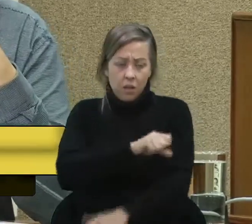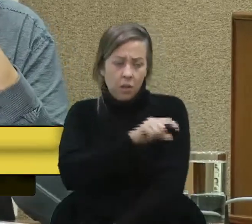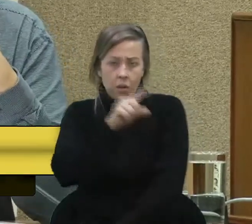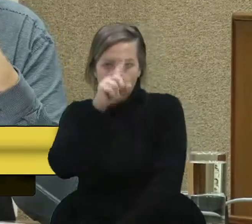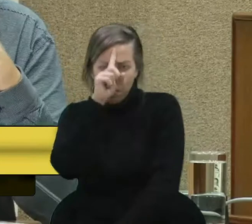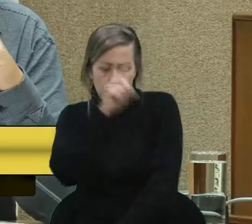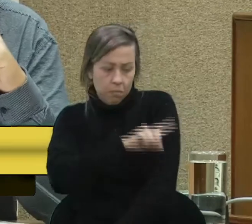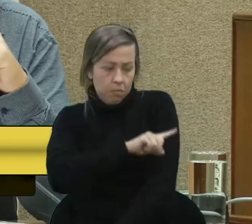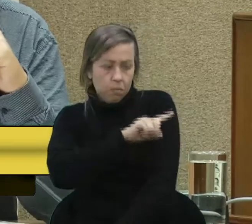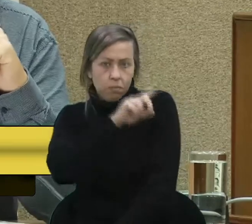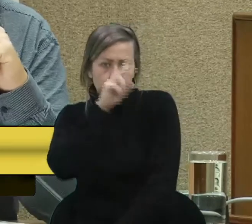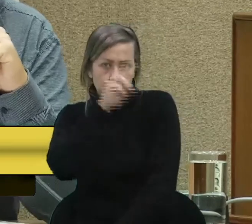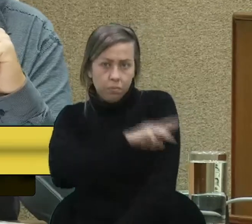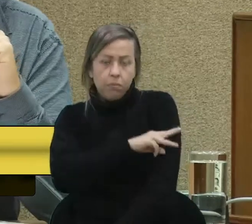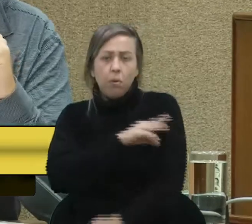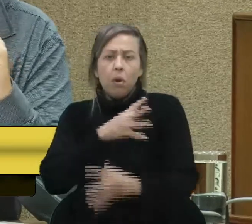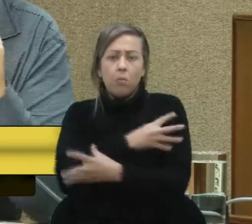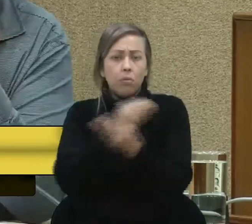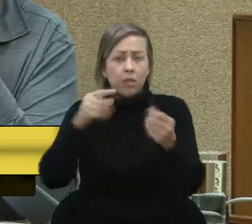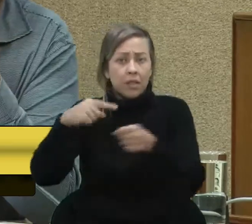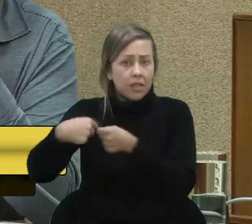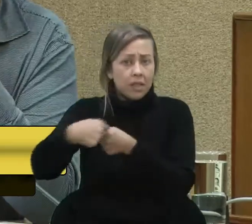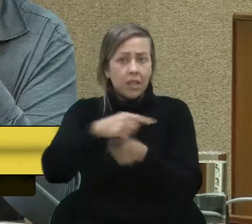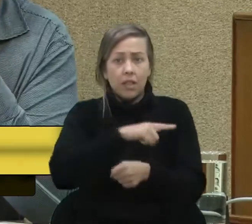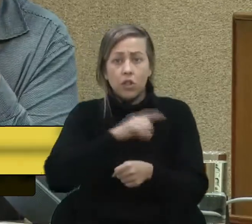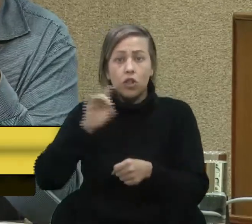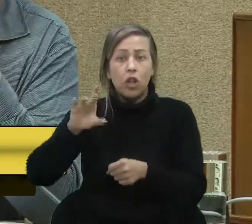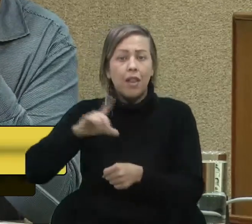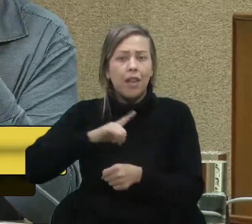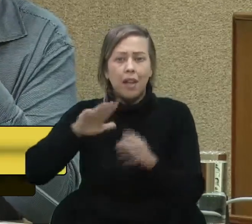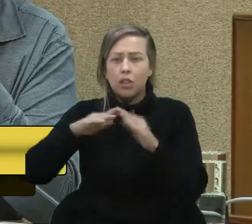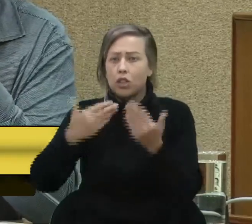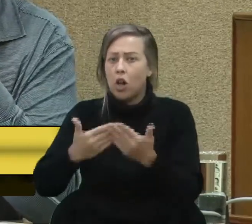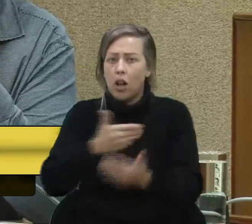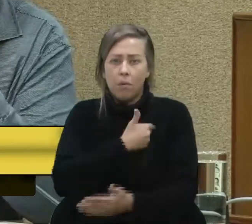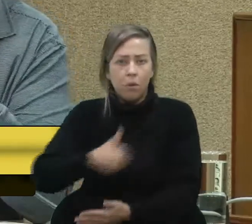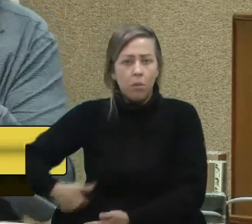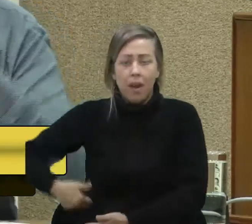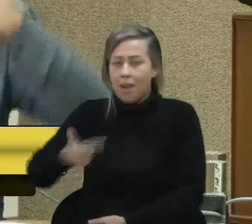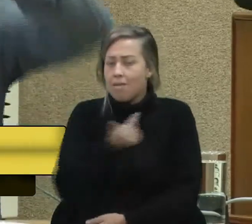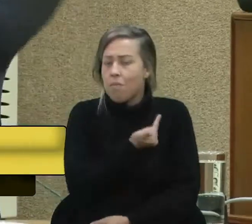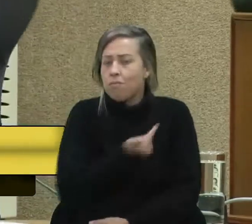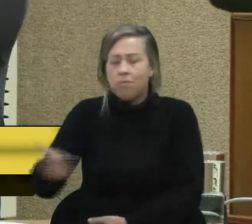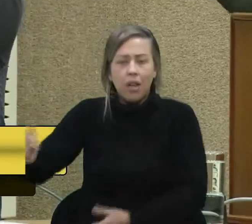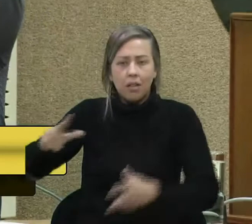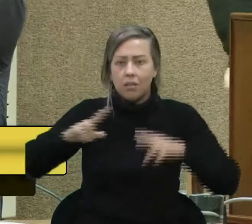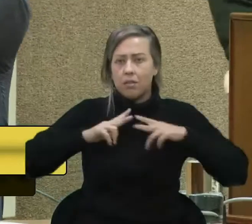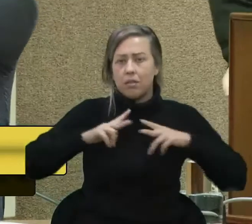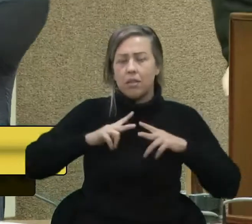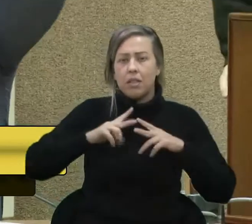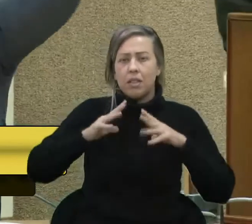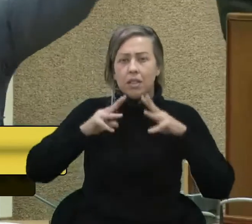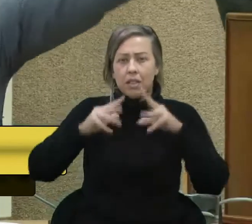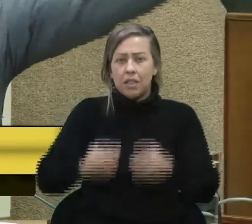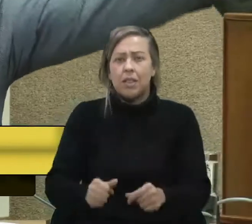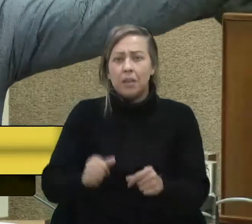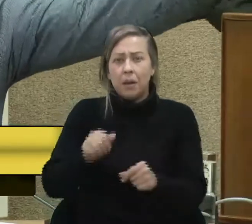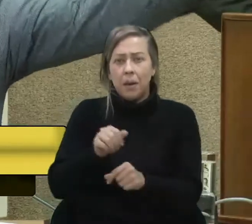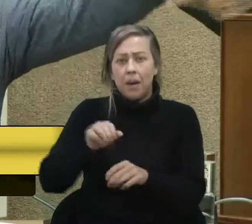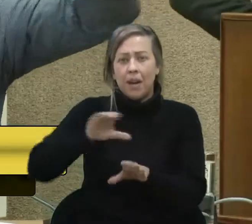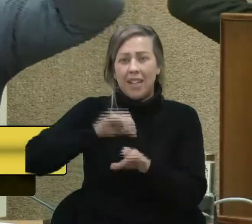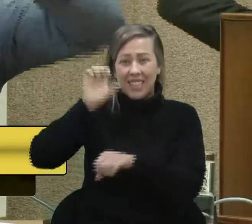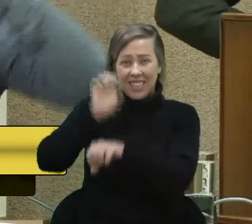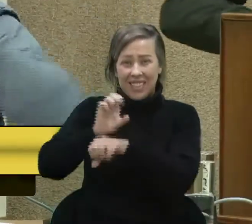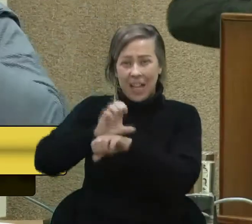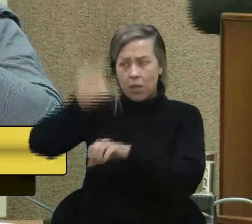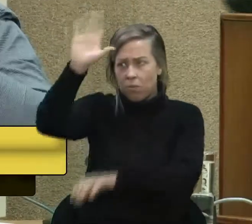em muitas cidades do Brasil, nós só temos escolas públicas, nós não temos rede privada. Se nós pegarmos toda a fronteira oeste do nosso estado,